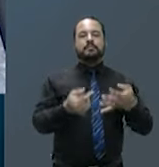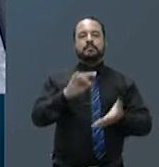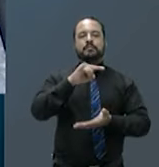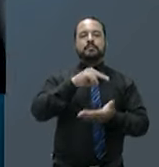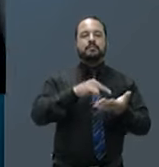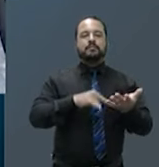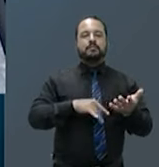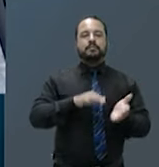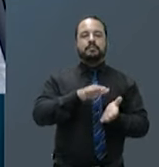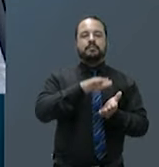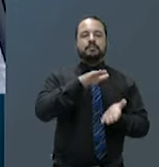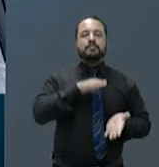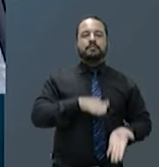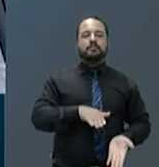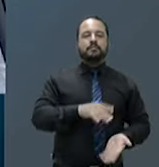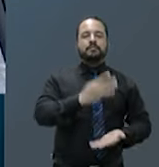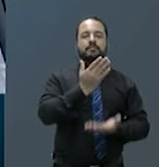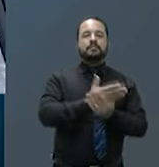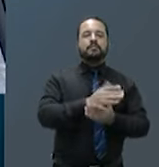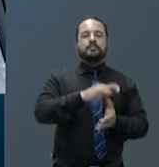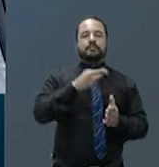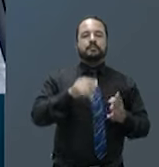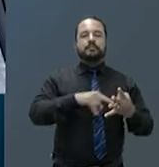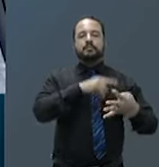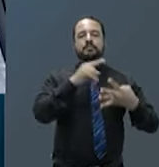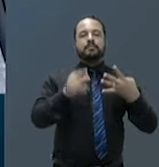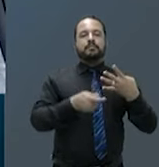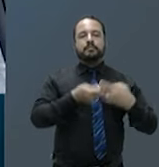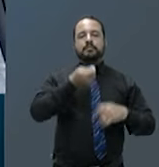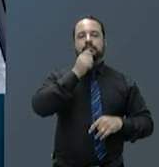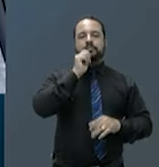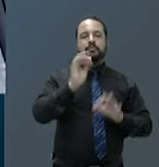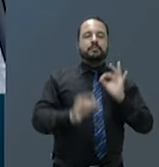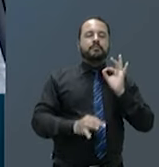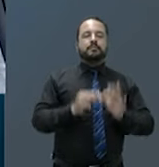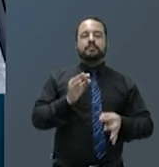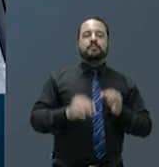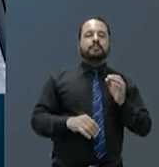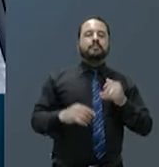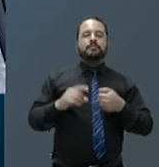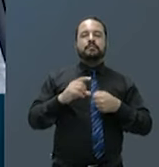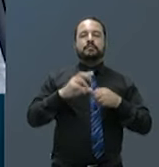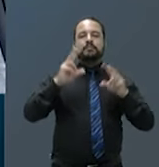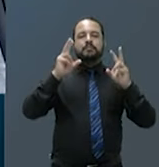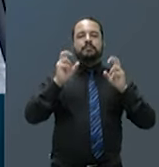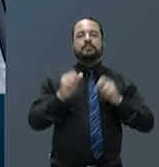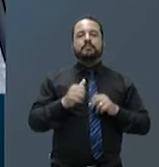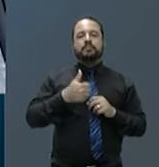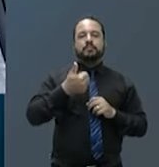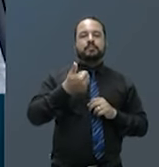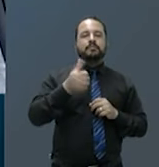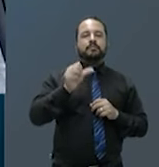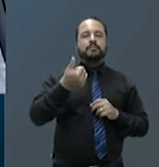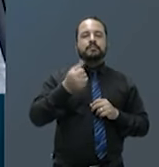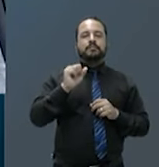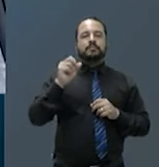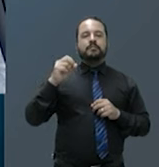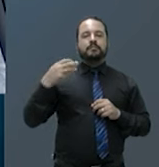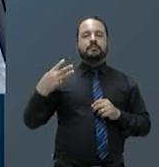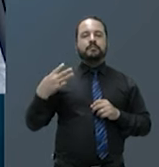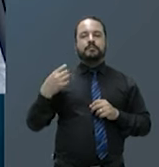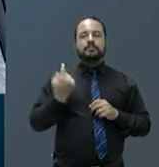a controvérsia estava pendente de julgamento, o tal tema 1232. Como não o fez, não